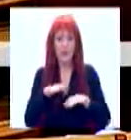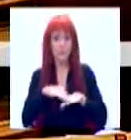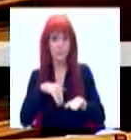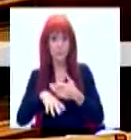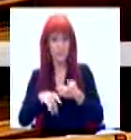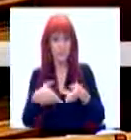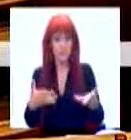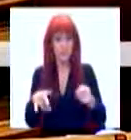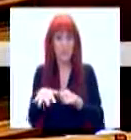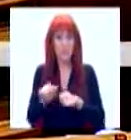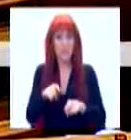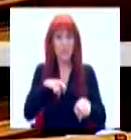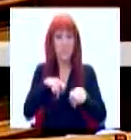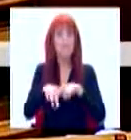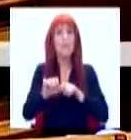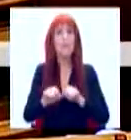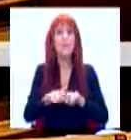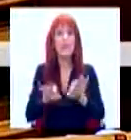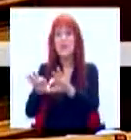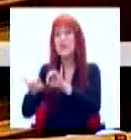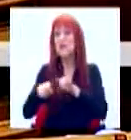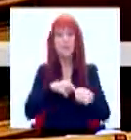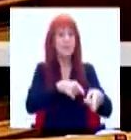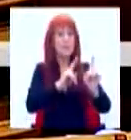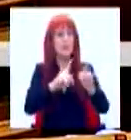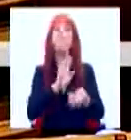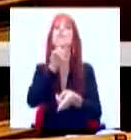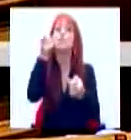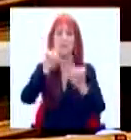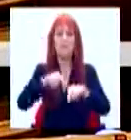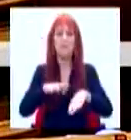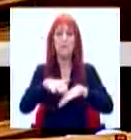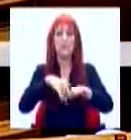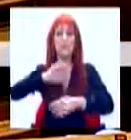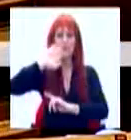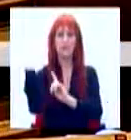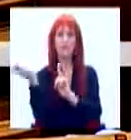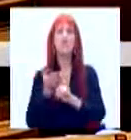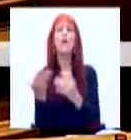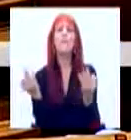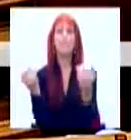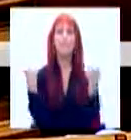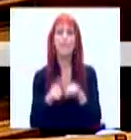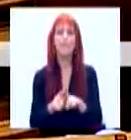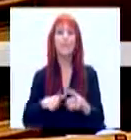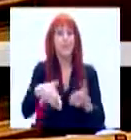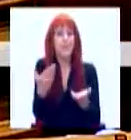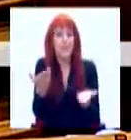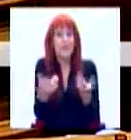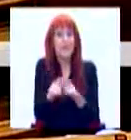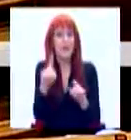atividades realizadas no âmbito da Política Comum das Pescas, incluindo o estabelecimento de sanções efetivas, proporcionadas